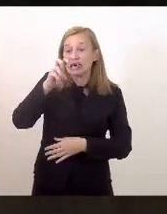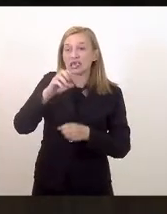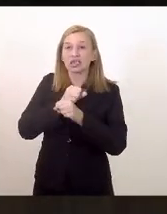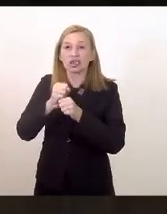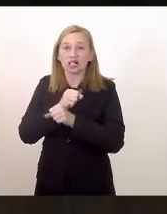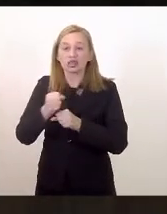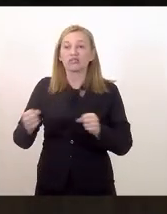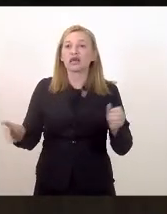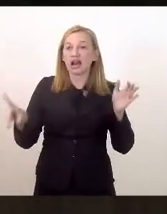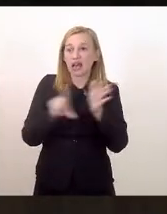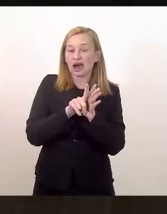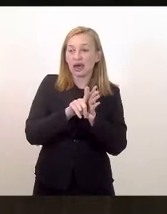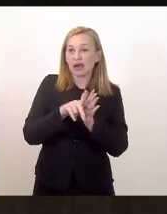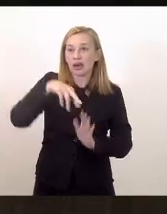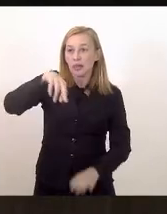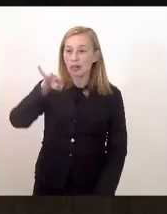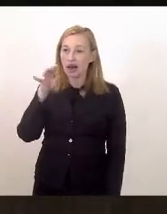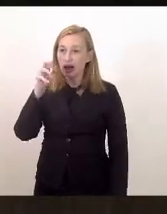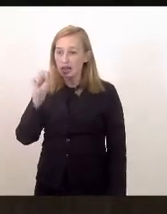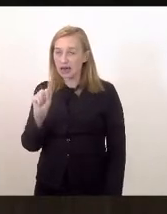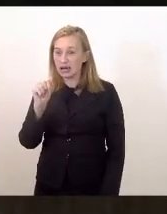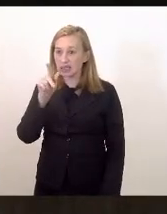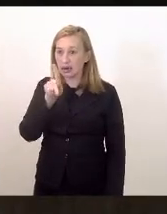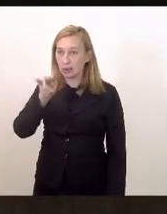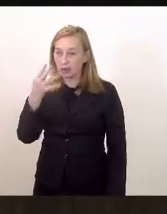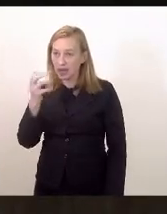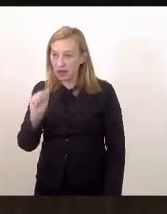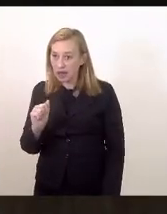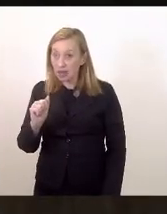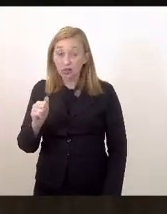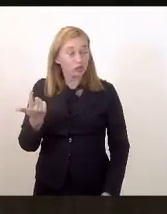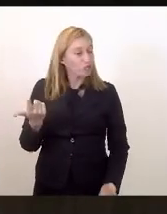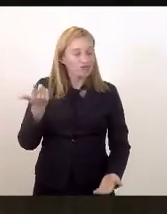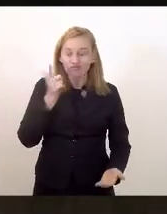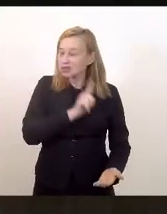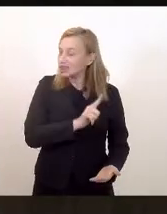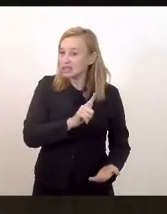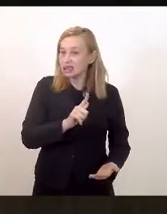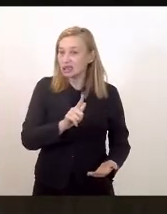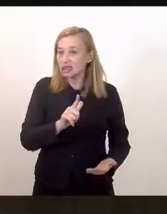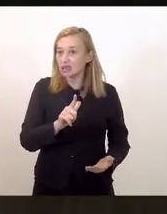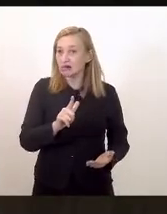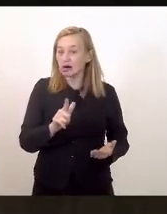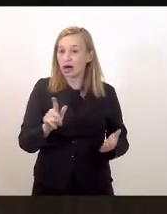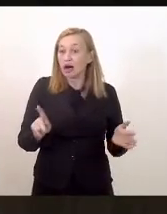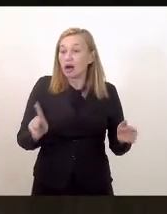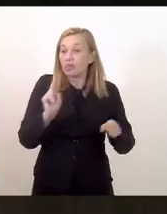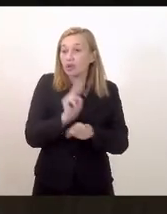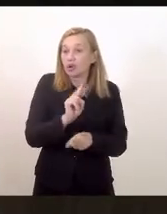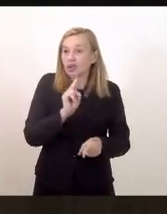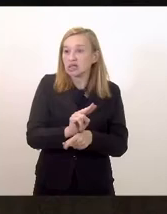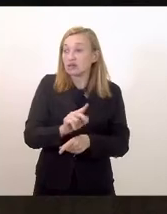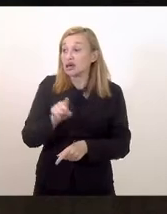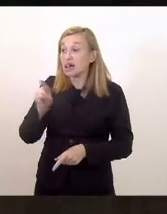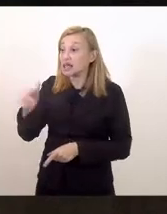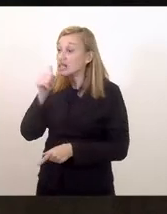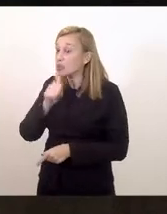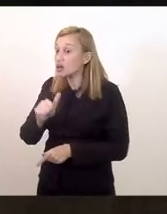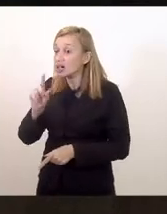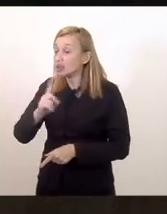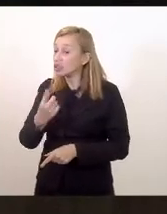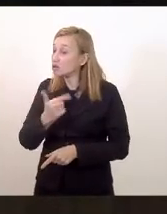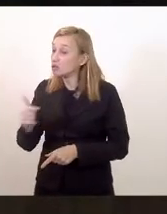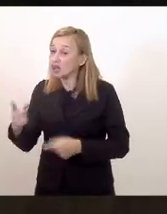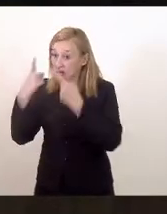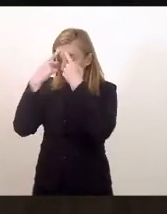Lei Maria da Penha, a gente não conseguiu concretizar a prevenção para que essa mulher não seja submetida à